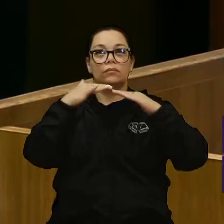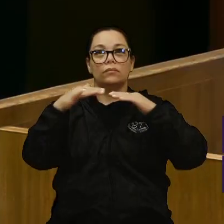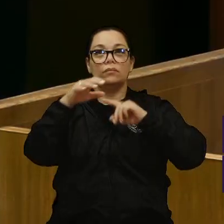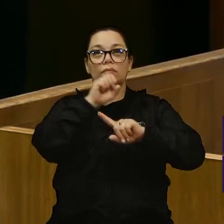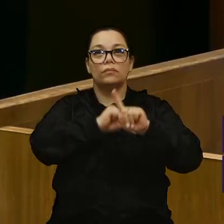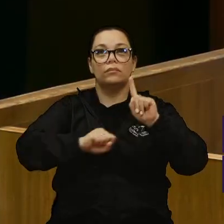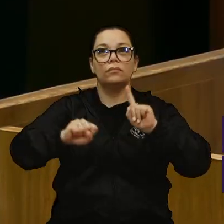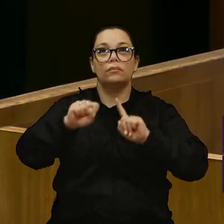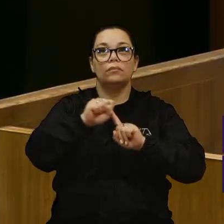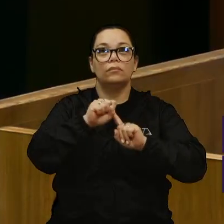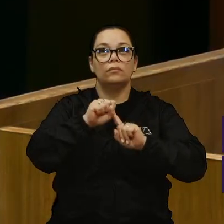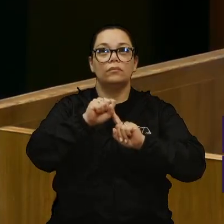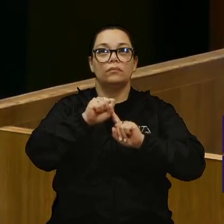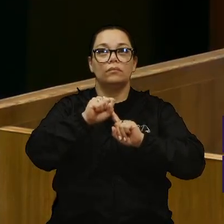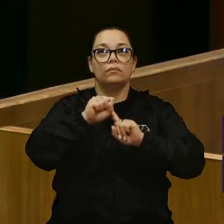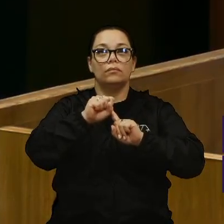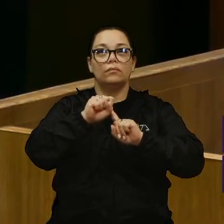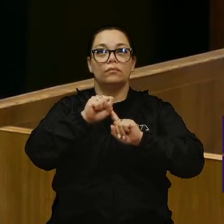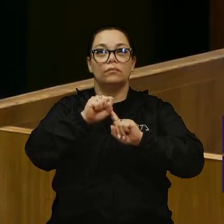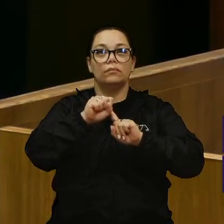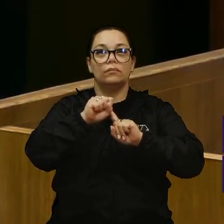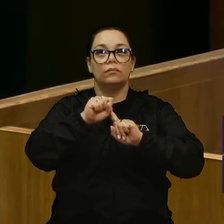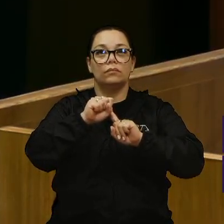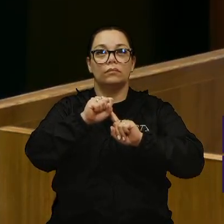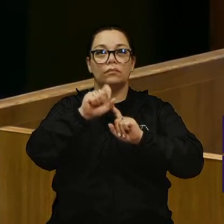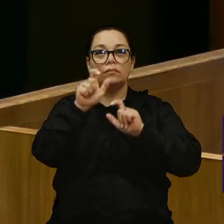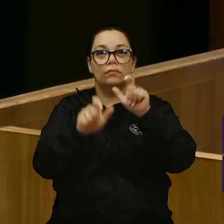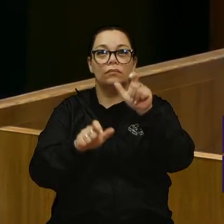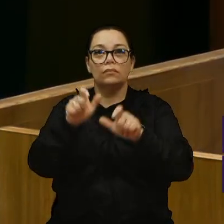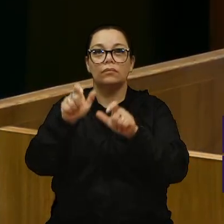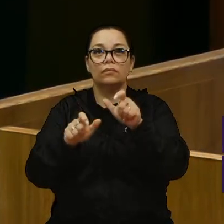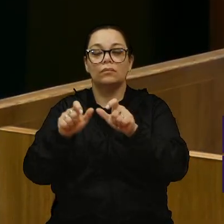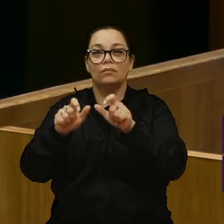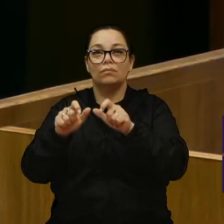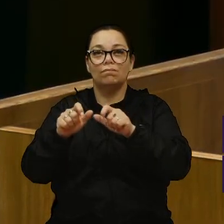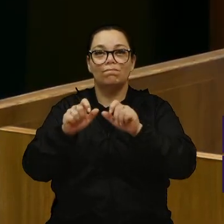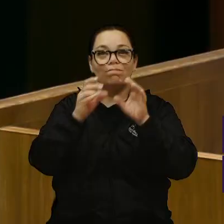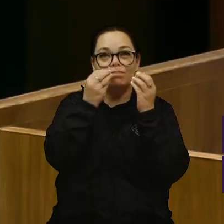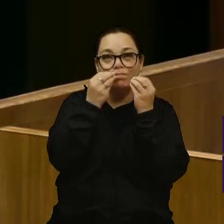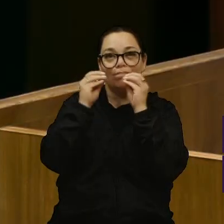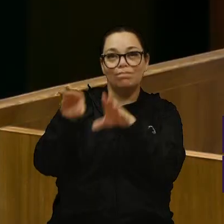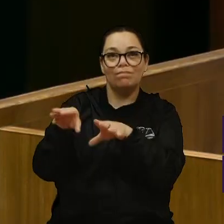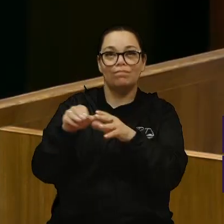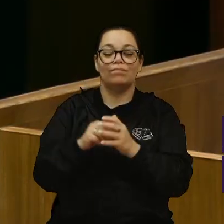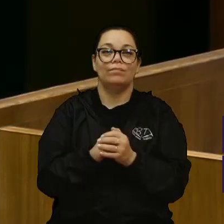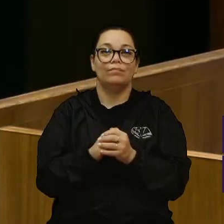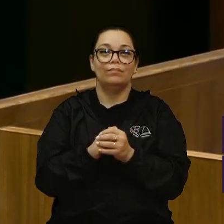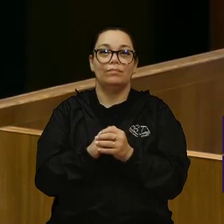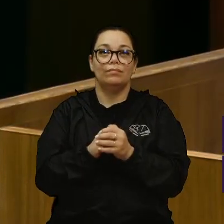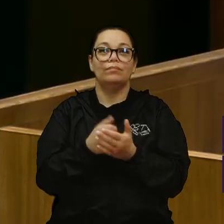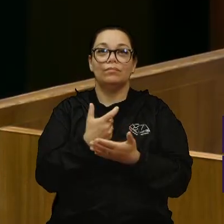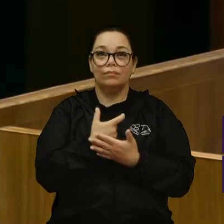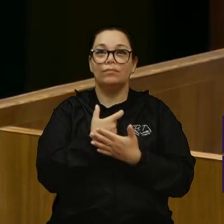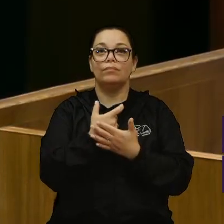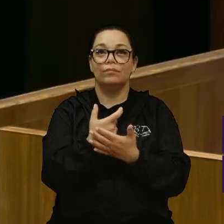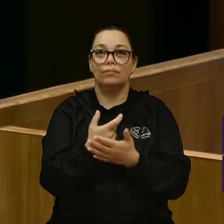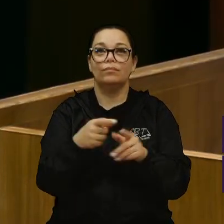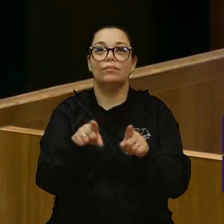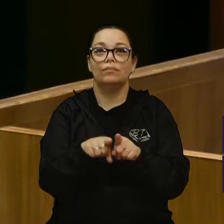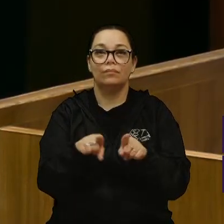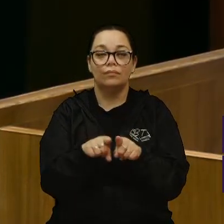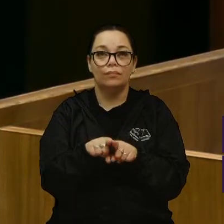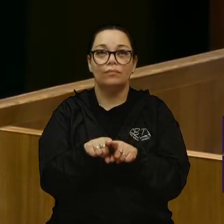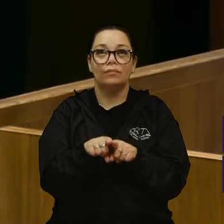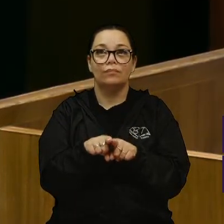sociais, com quem foi empurrado para as margens. Também essa comenda faz um